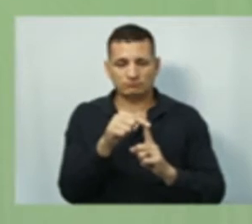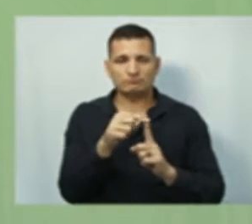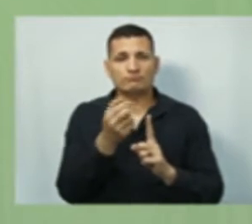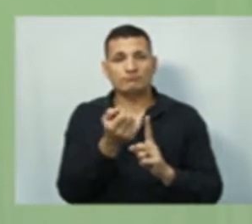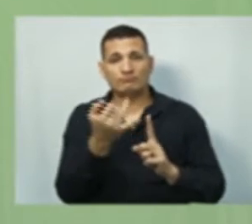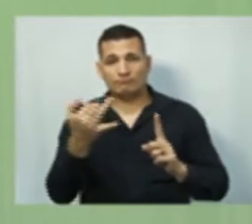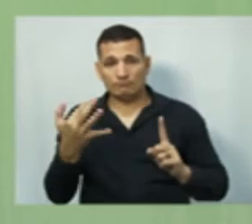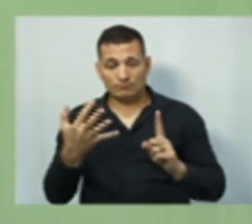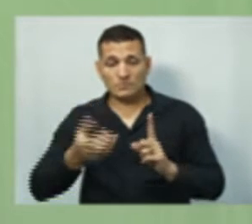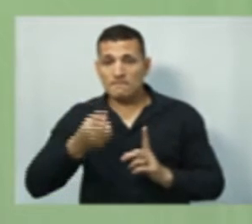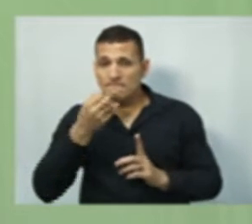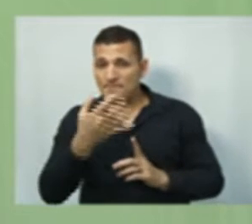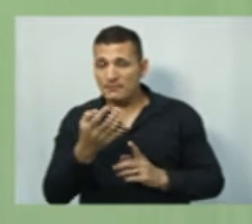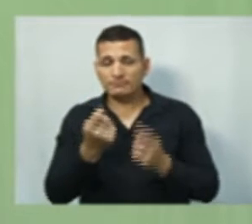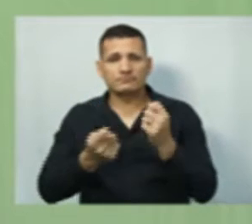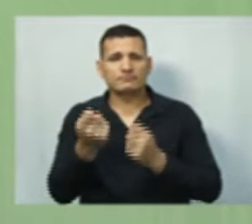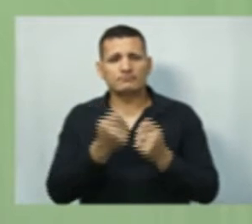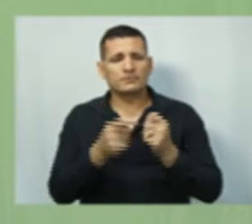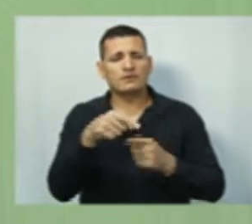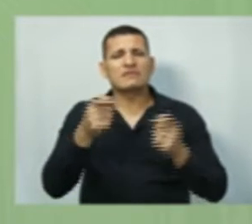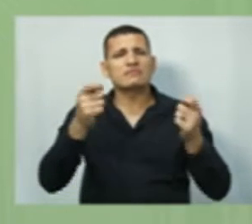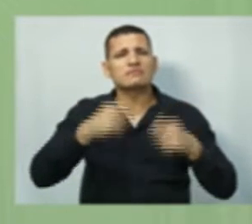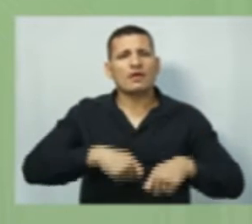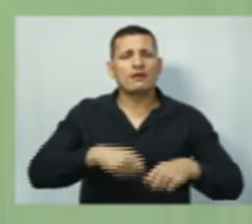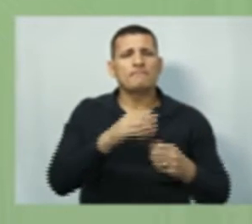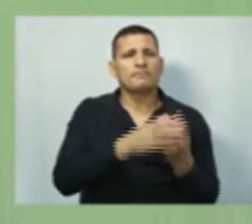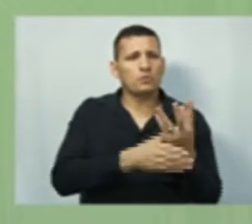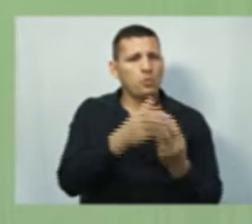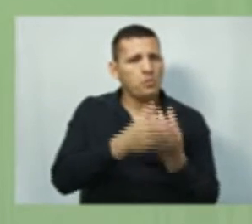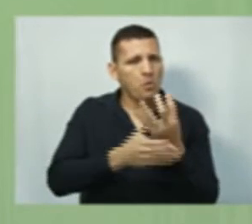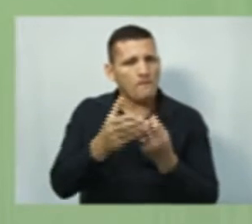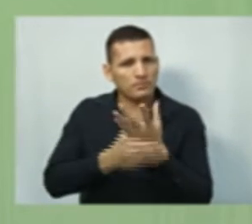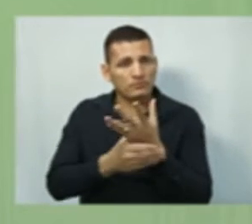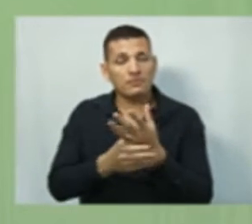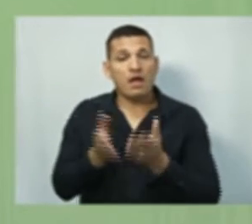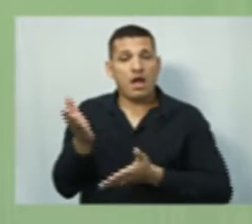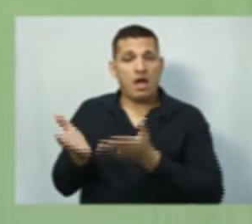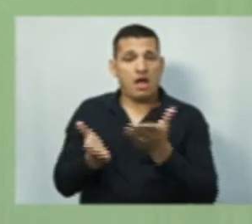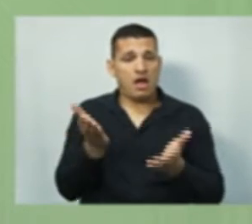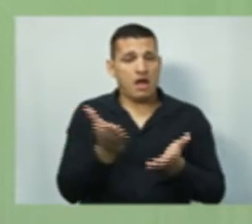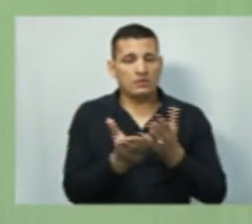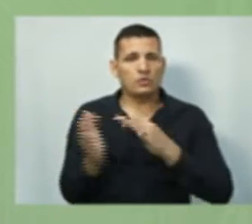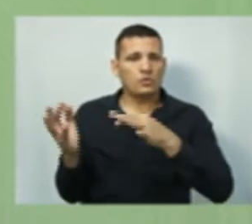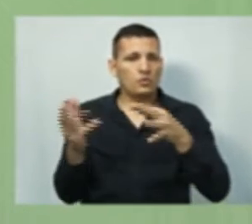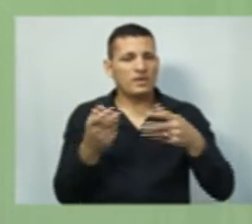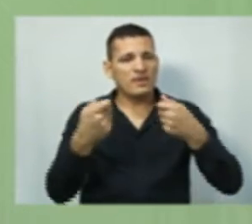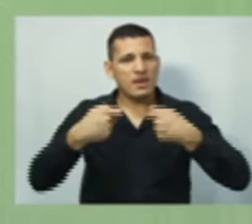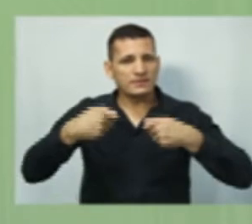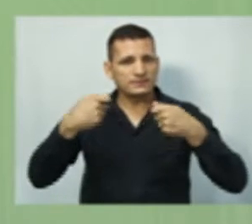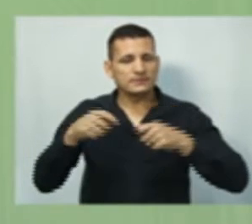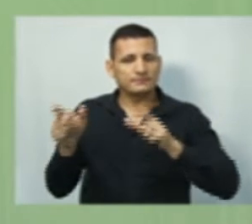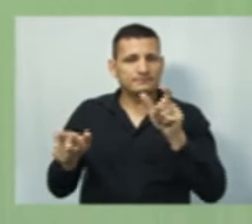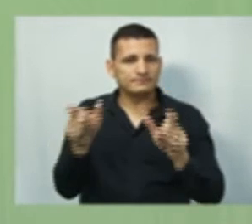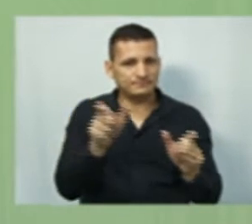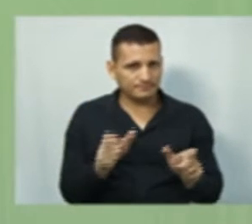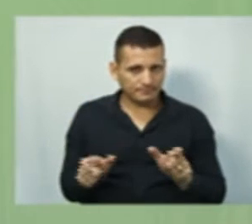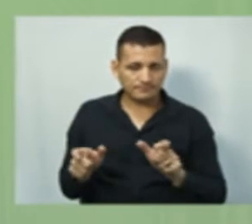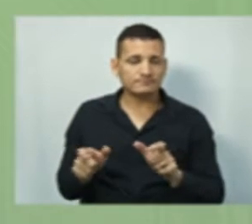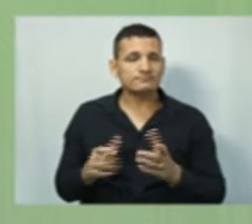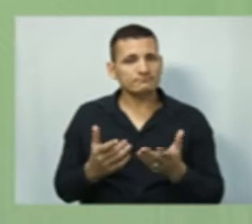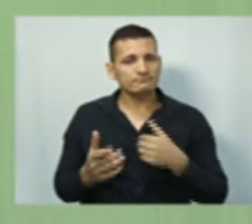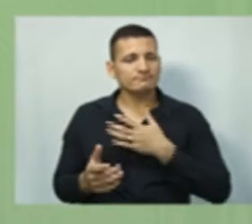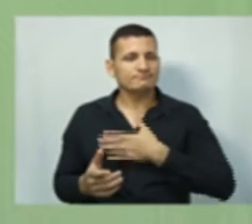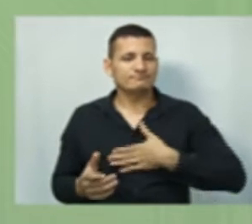economia é capaz de produzir para atender às nossas necessidades. Quando eu estou falando desse tema, eu gosto muito de fazer